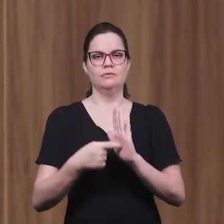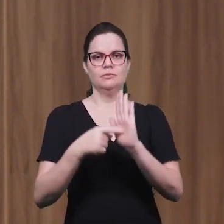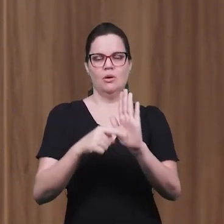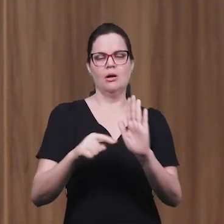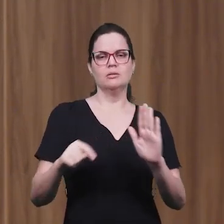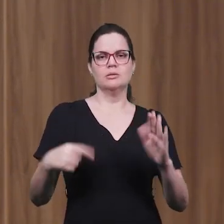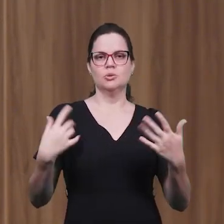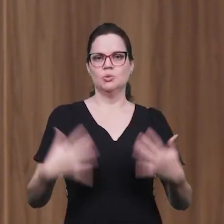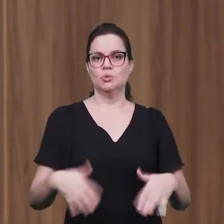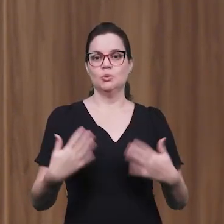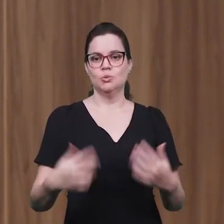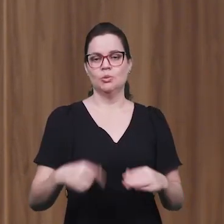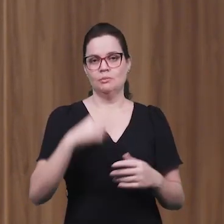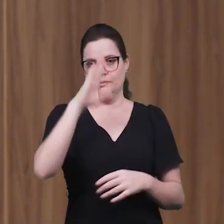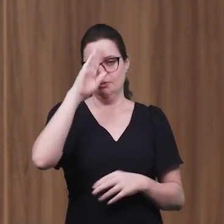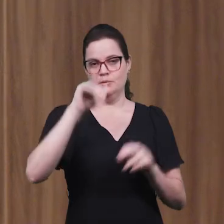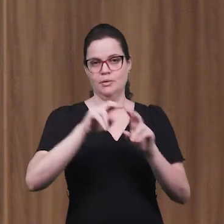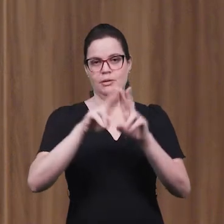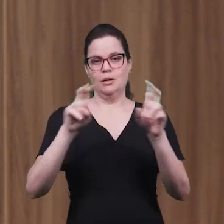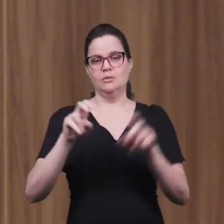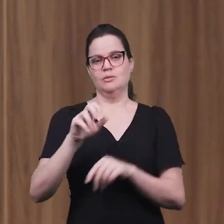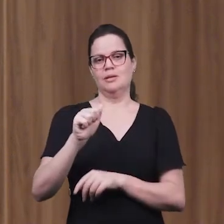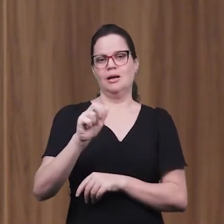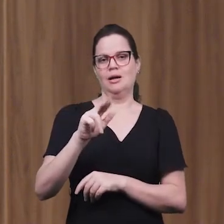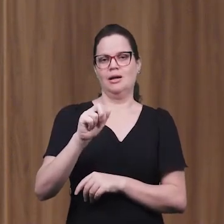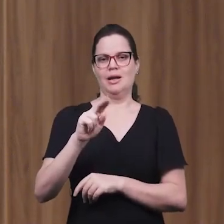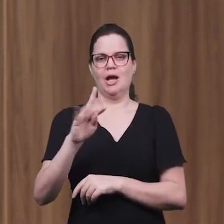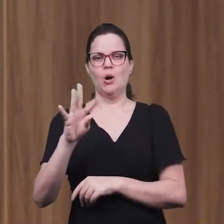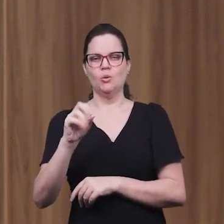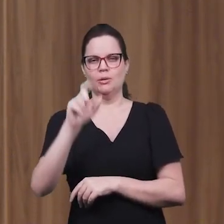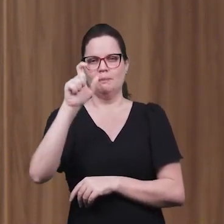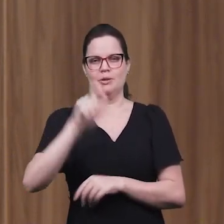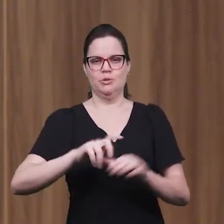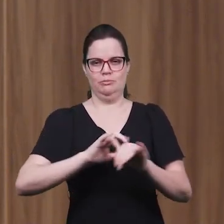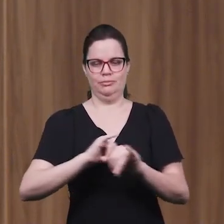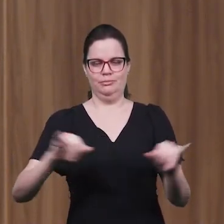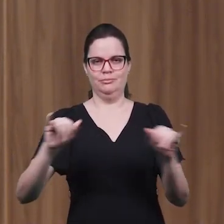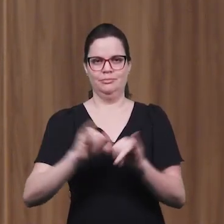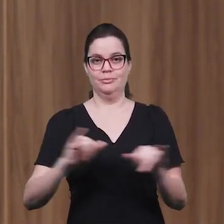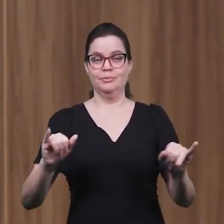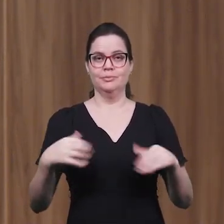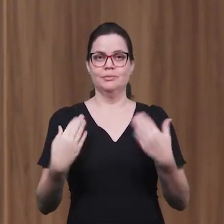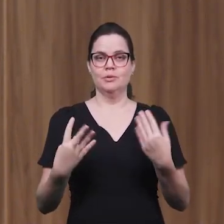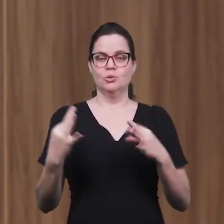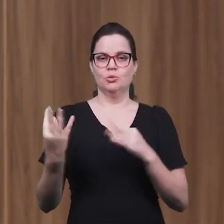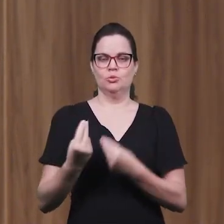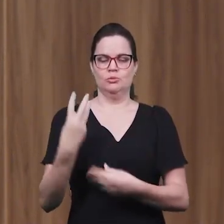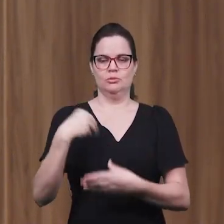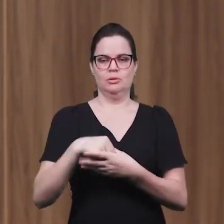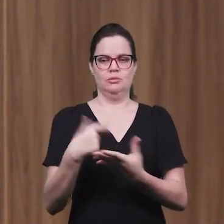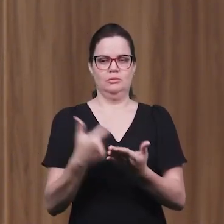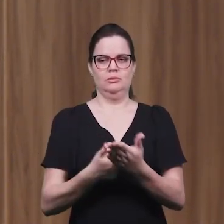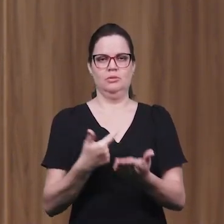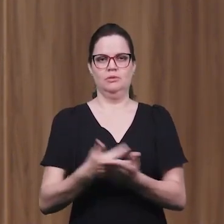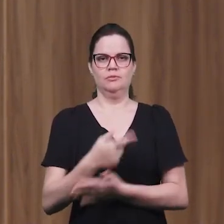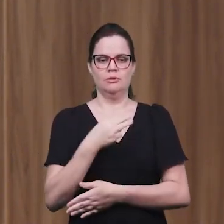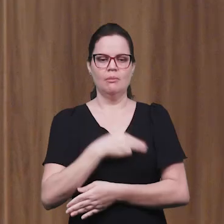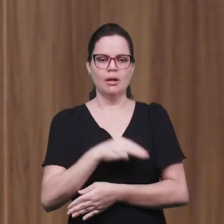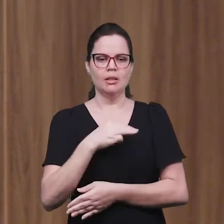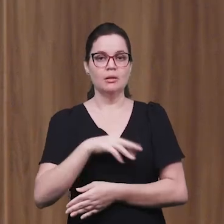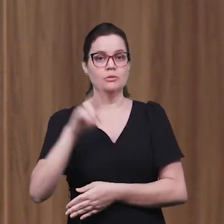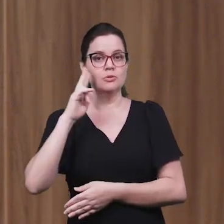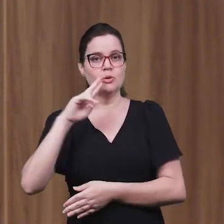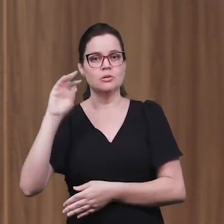arauto, preparando. Então, tudo que está aqui na palavra, Mateus, o Senhor dá a ele muita